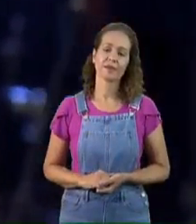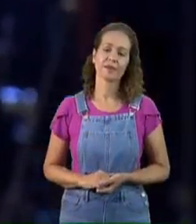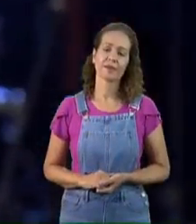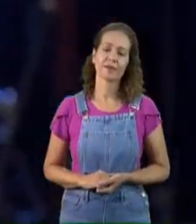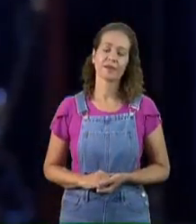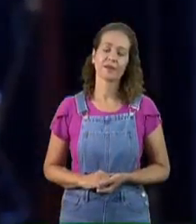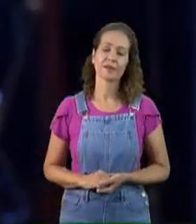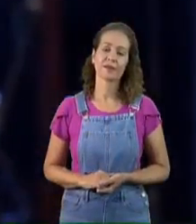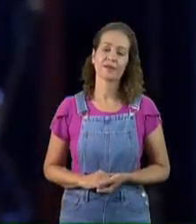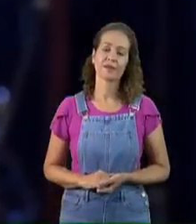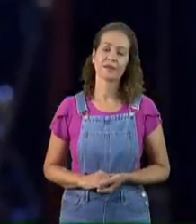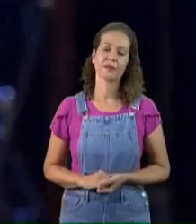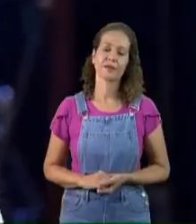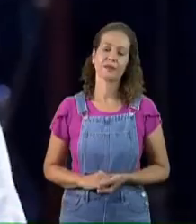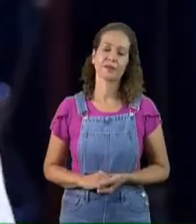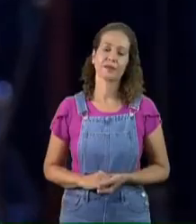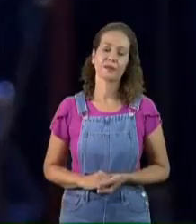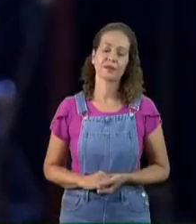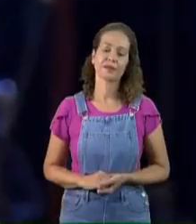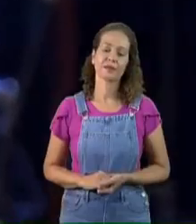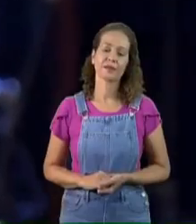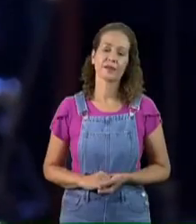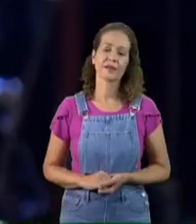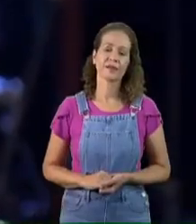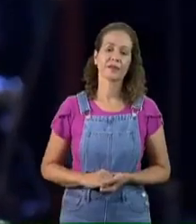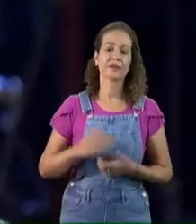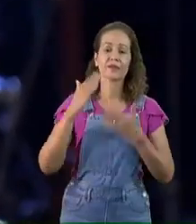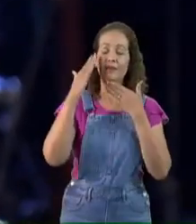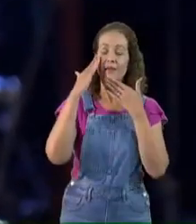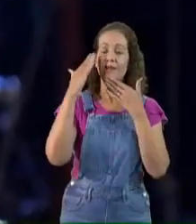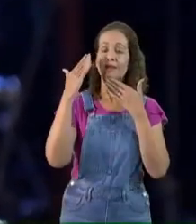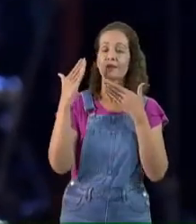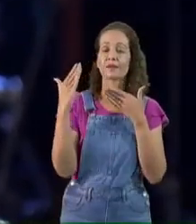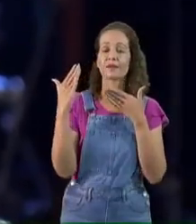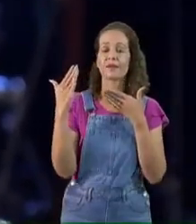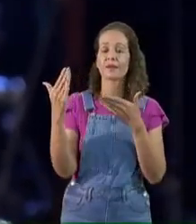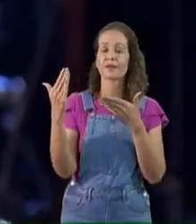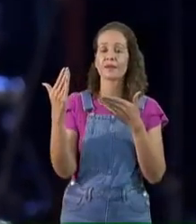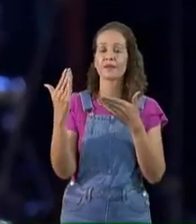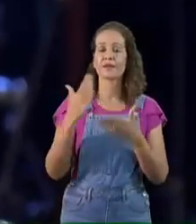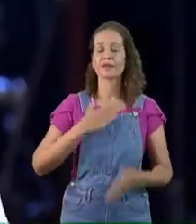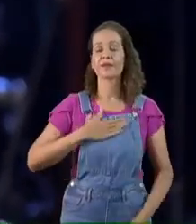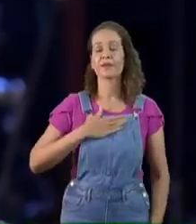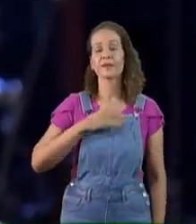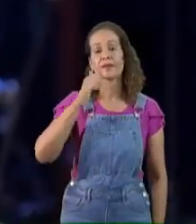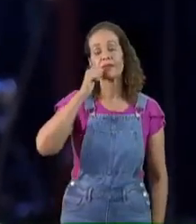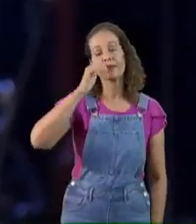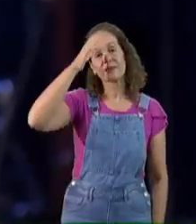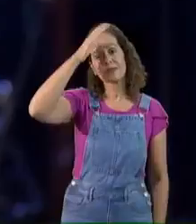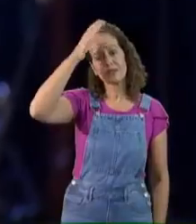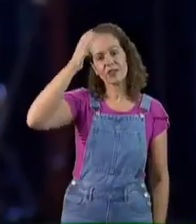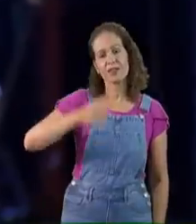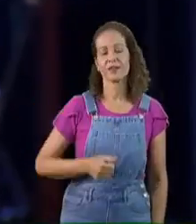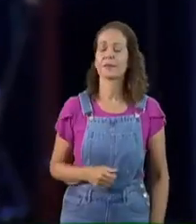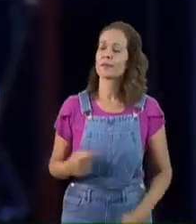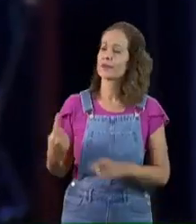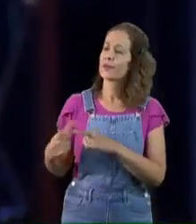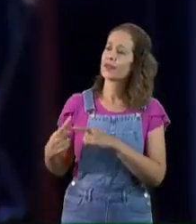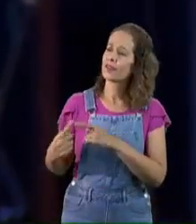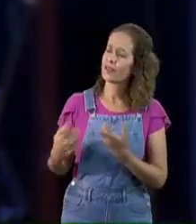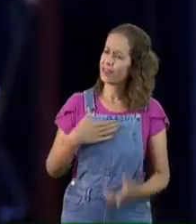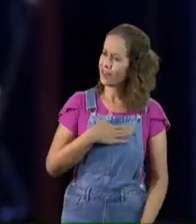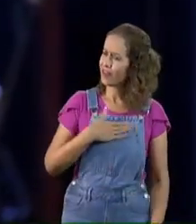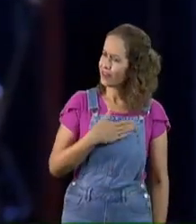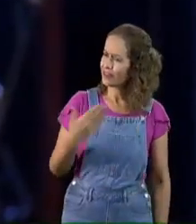Gratidão. Eu tenho gratidão pelo minha tia. Por quê? Você gosta